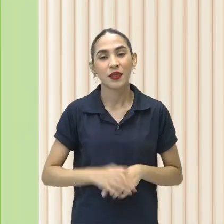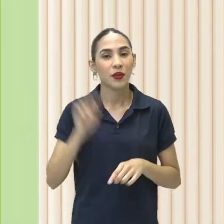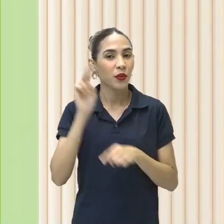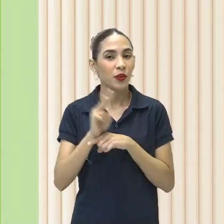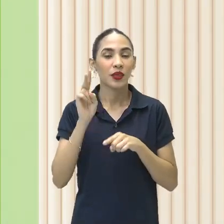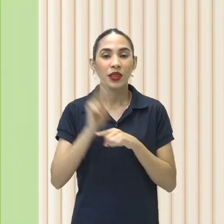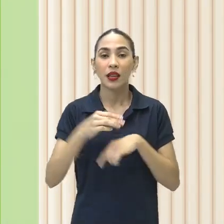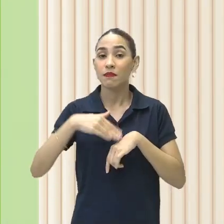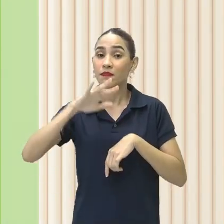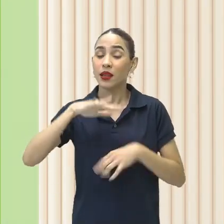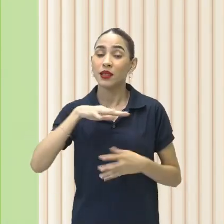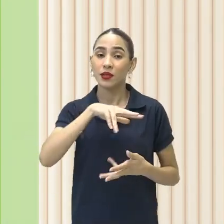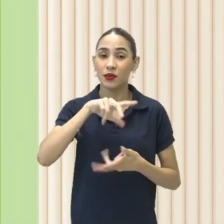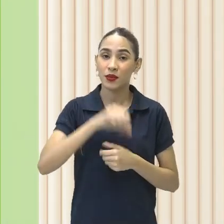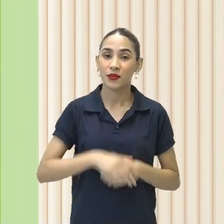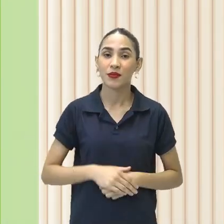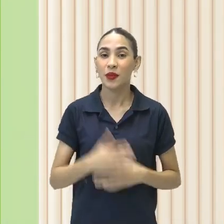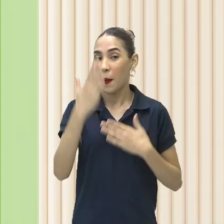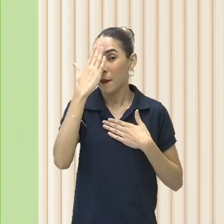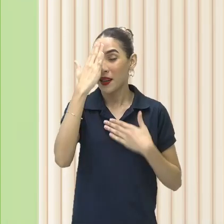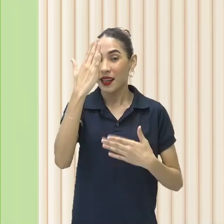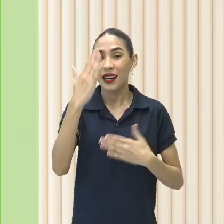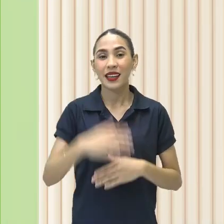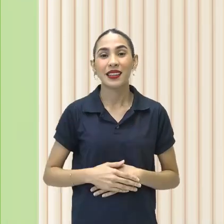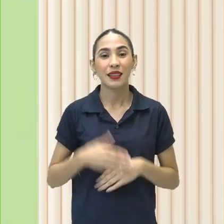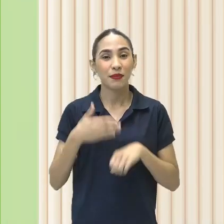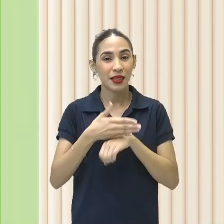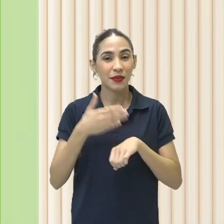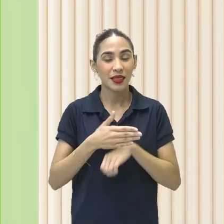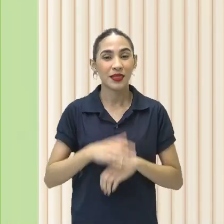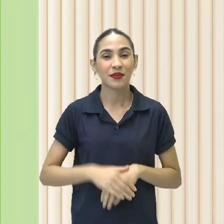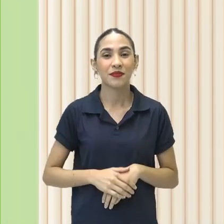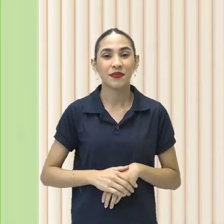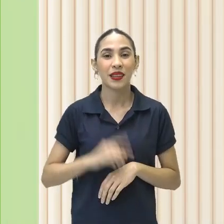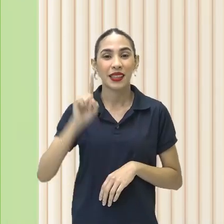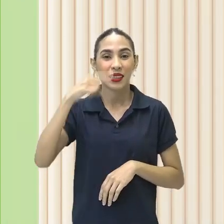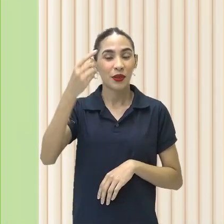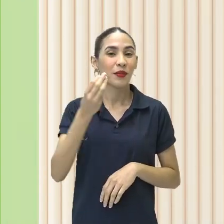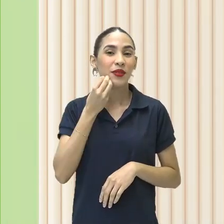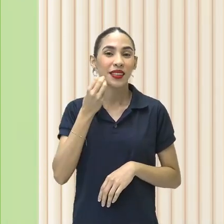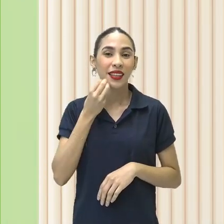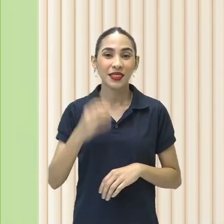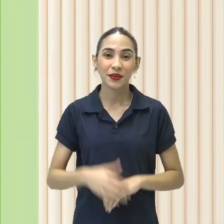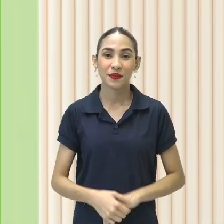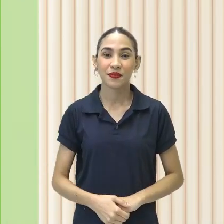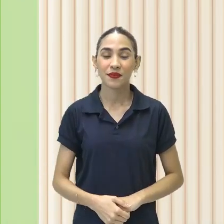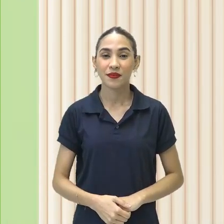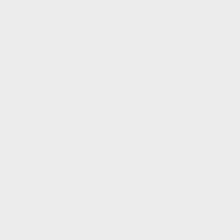cuidar mais do planeta. Muito obrigado pela sua presença e até a próxima.